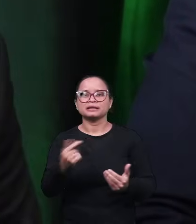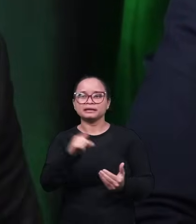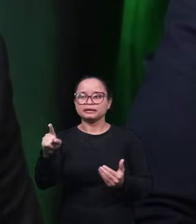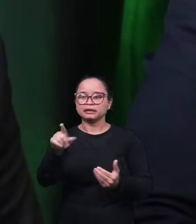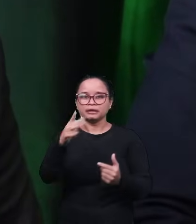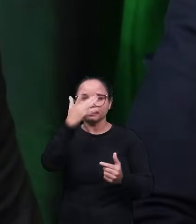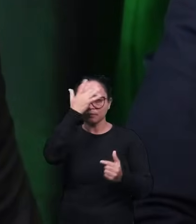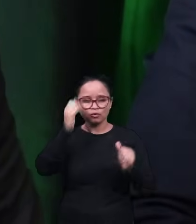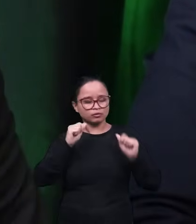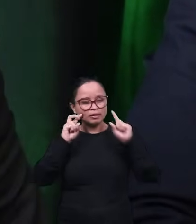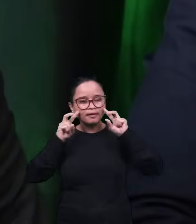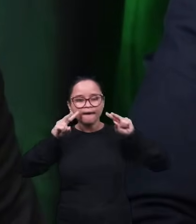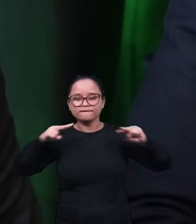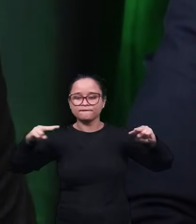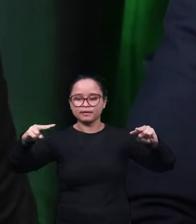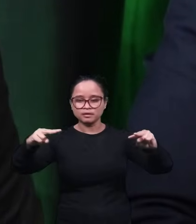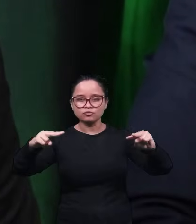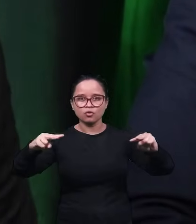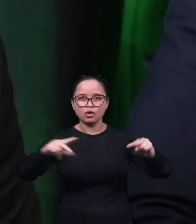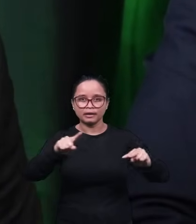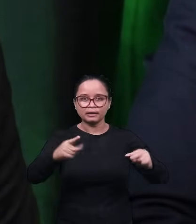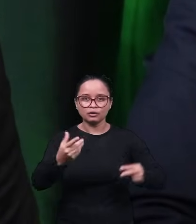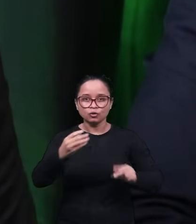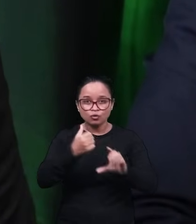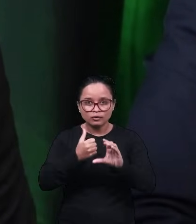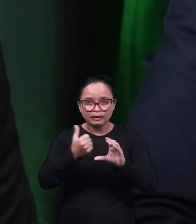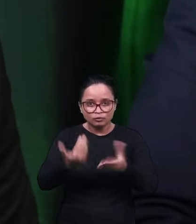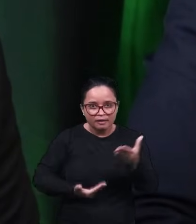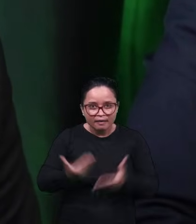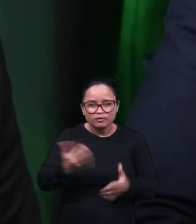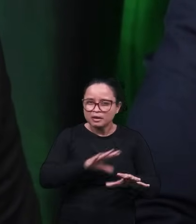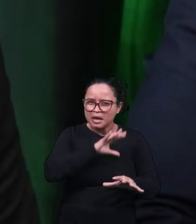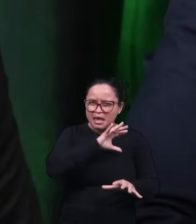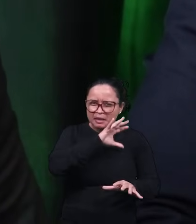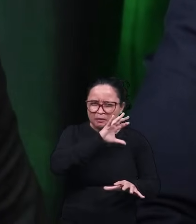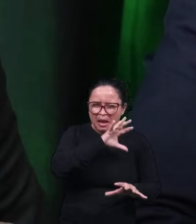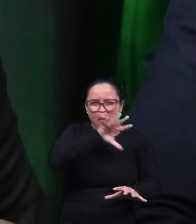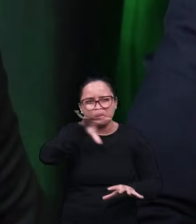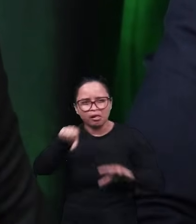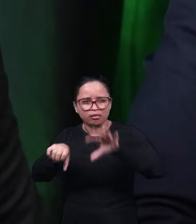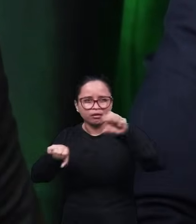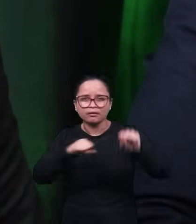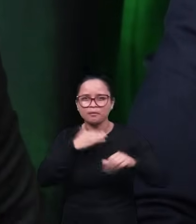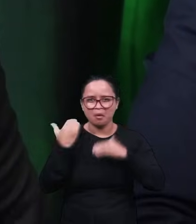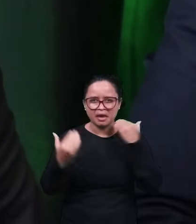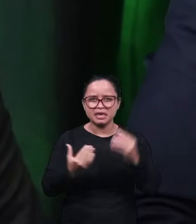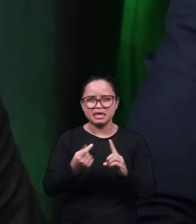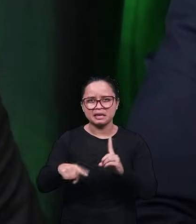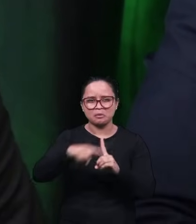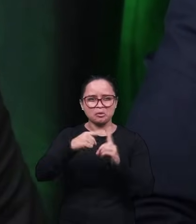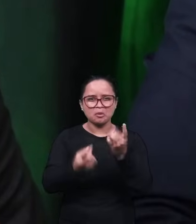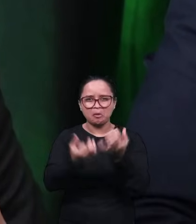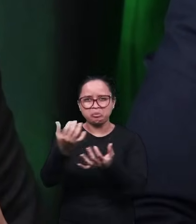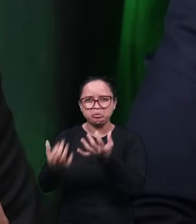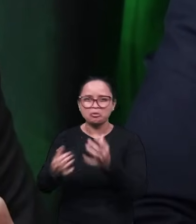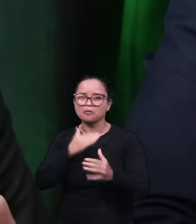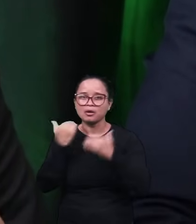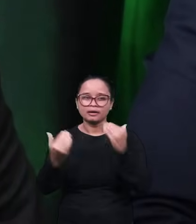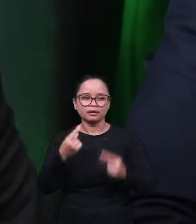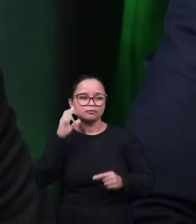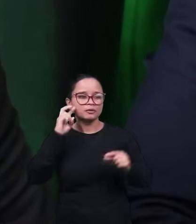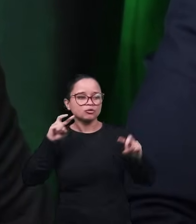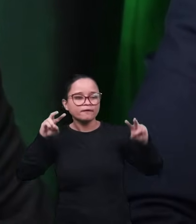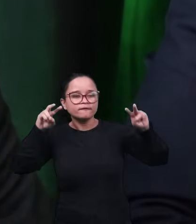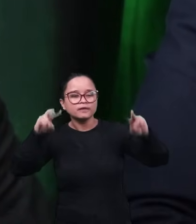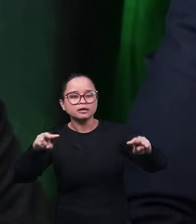se convertiam vendo a experiência dos cristãos, né? Por quê? Porque havia a fé inabalável, que